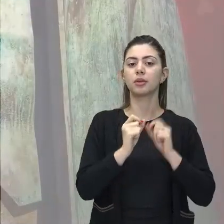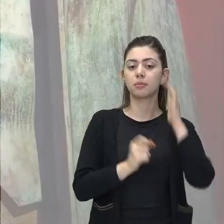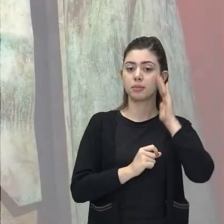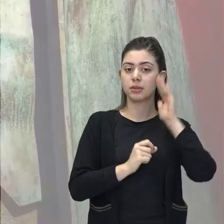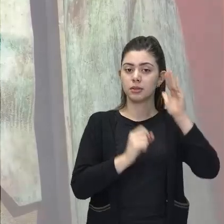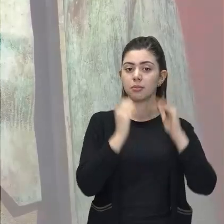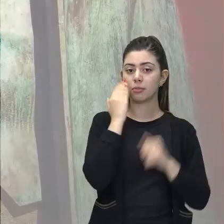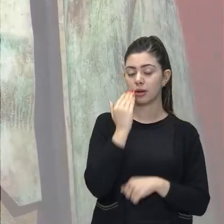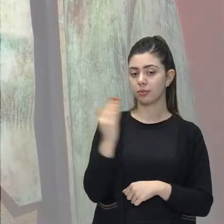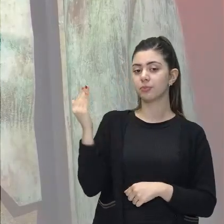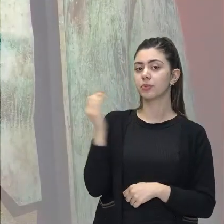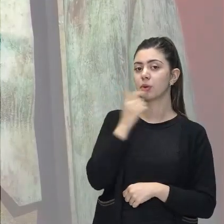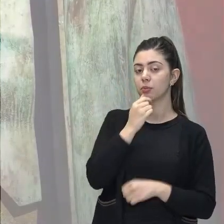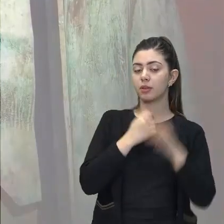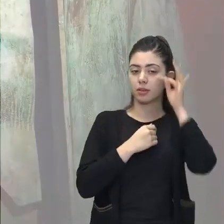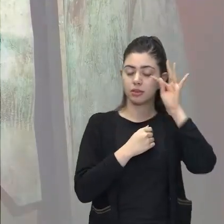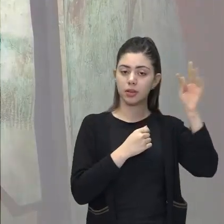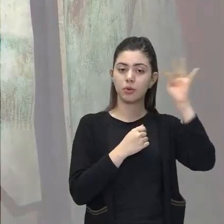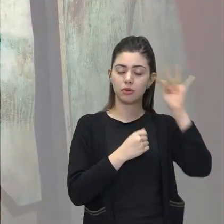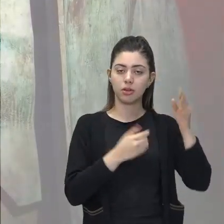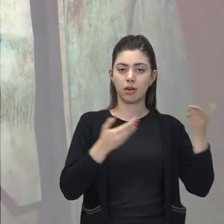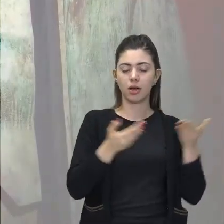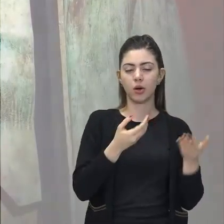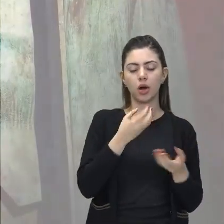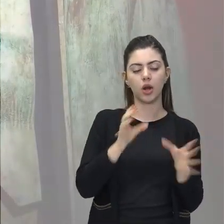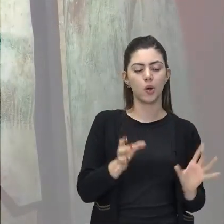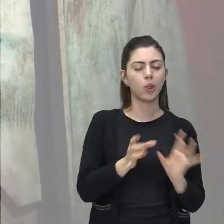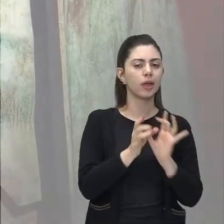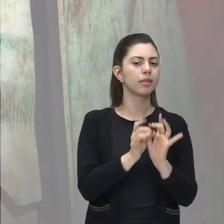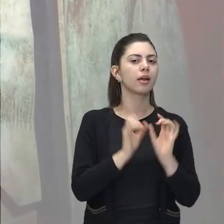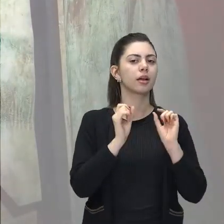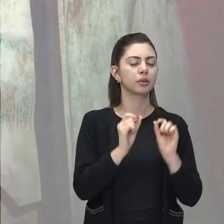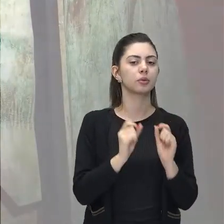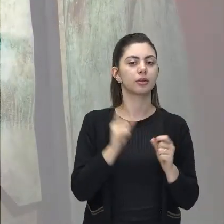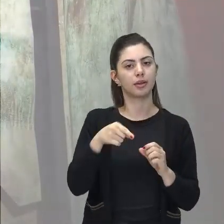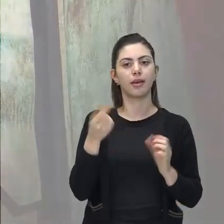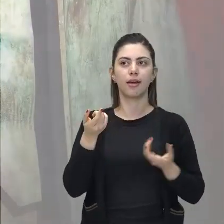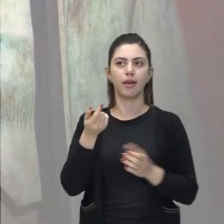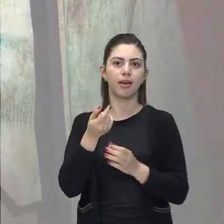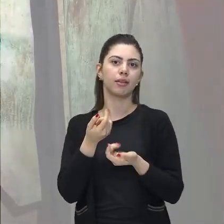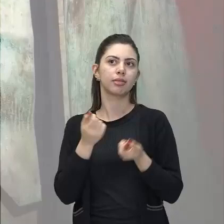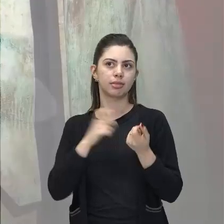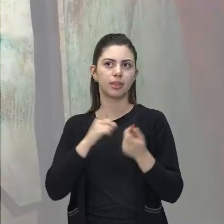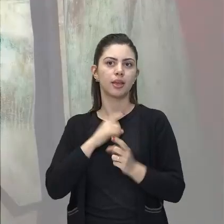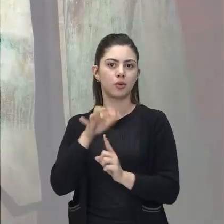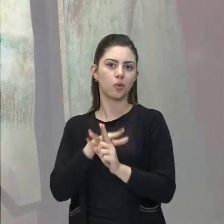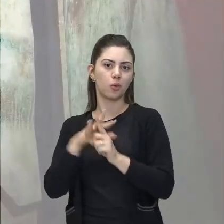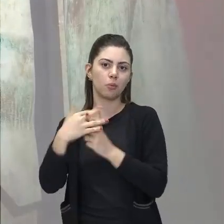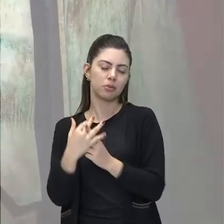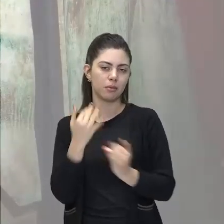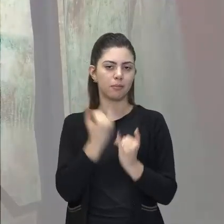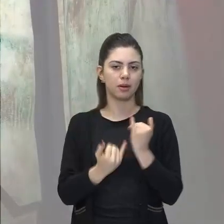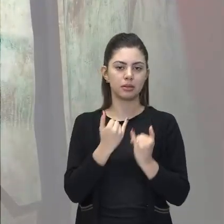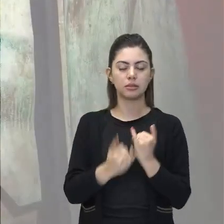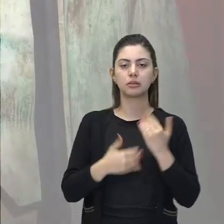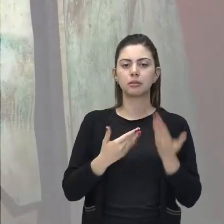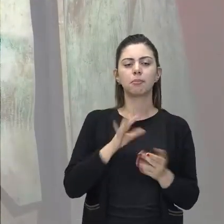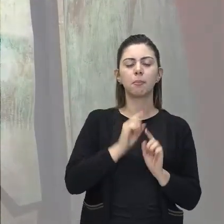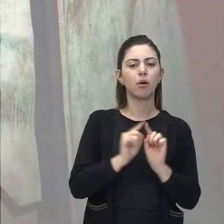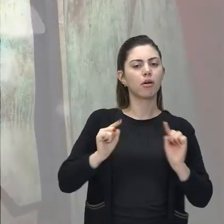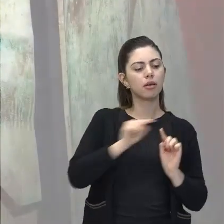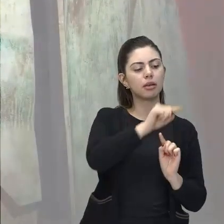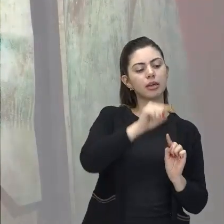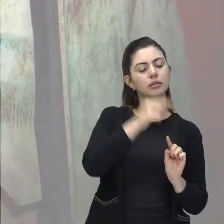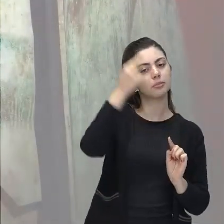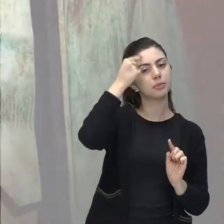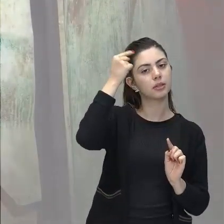os dois grandes teóricos então dessa corrente ligada aí ao comunismo, ao marxismo, não é mesmo? Eles já vão dizer o seguinte,